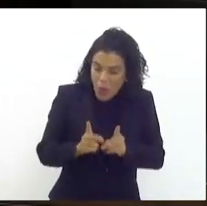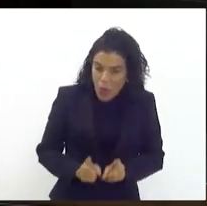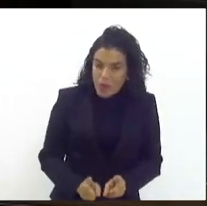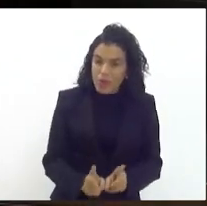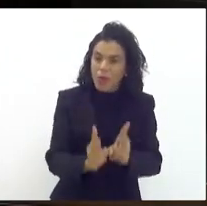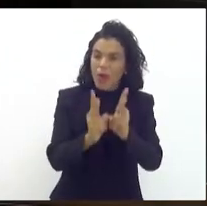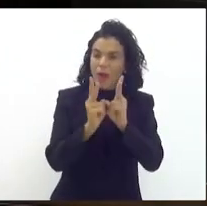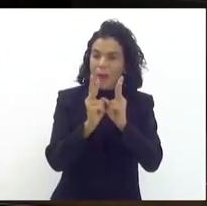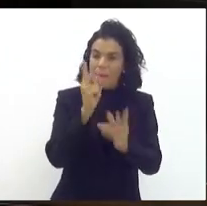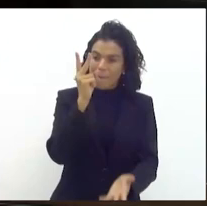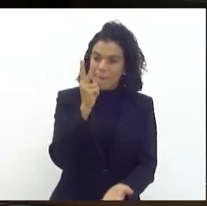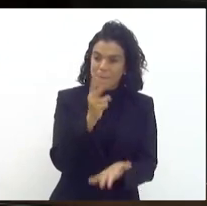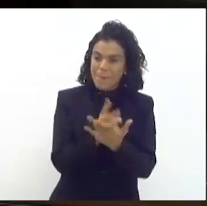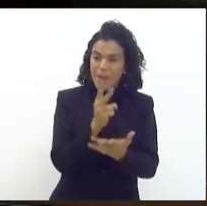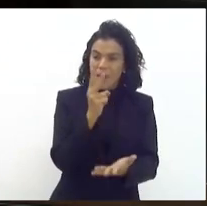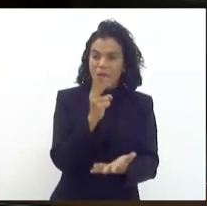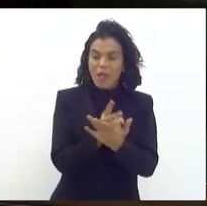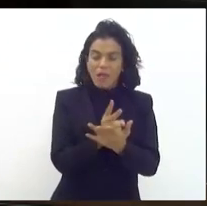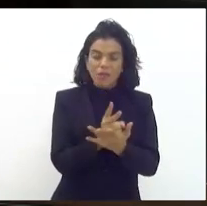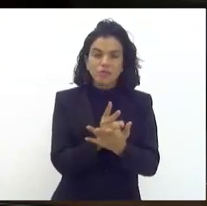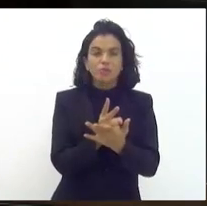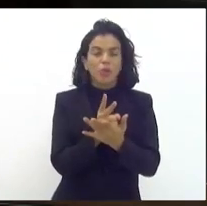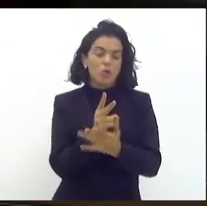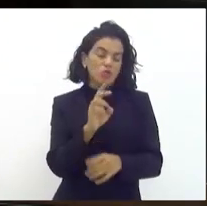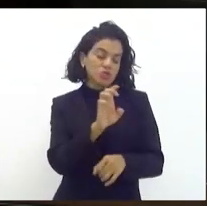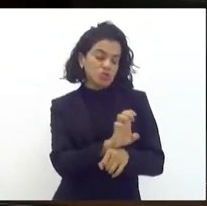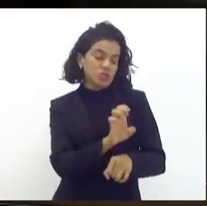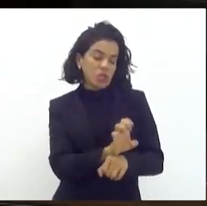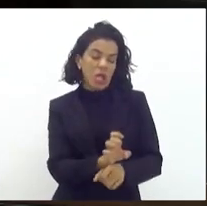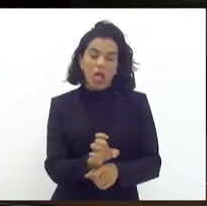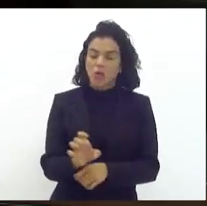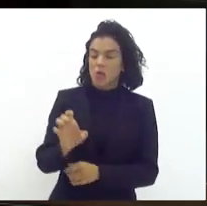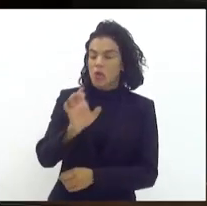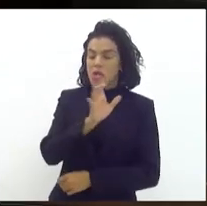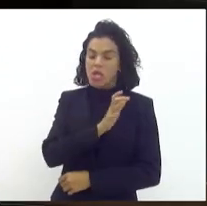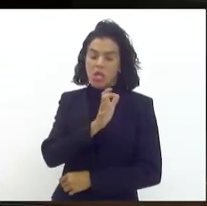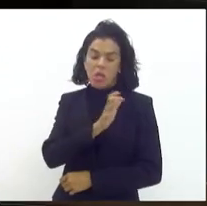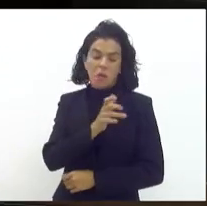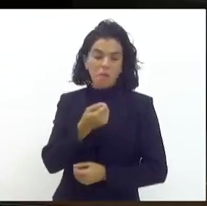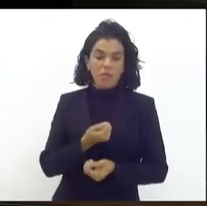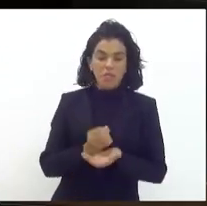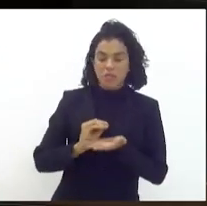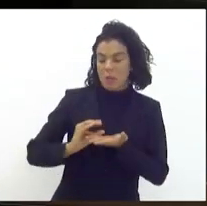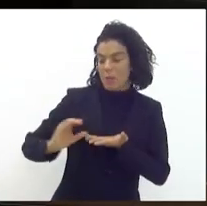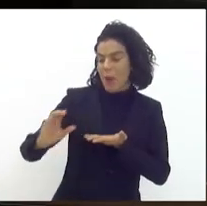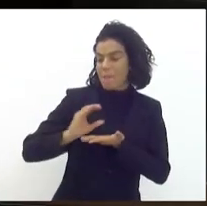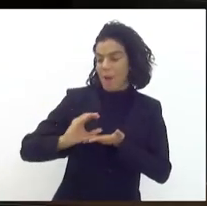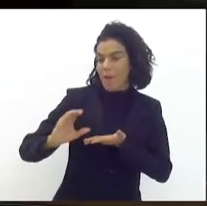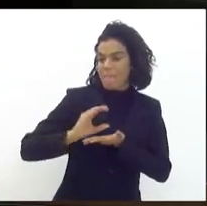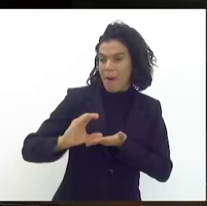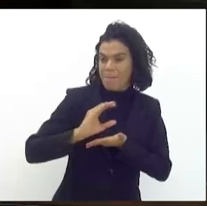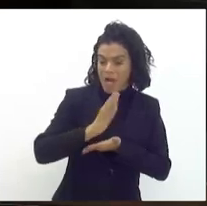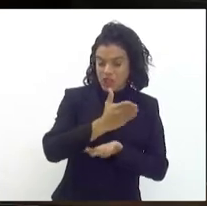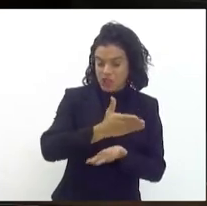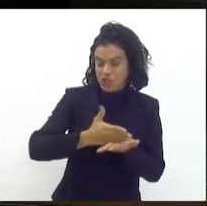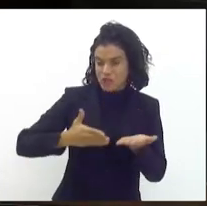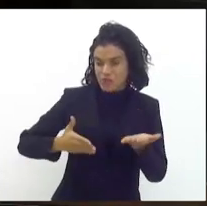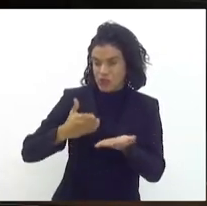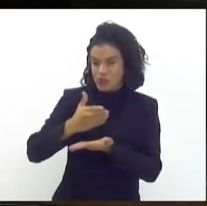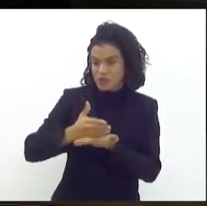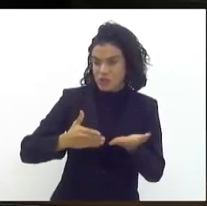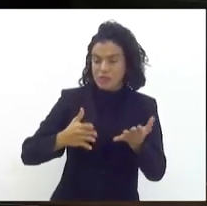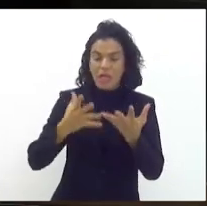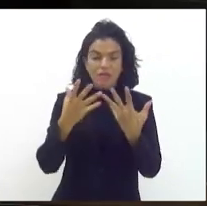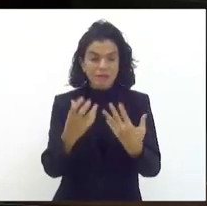com esse paternalismo de que os estados ricos tem que distribuir tem que abrir mão e além disso ainda tem que aceitar os